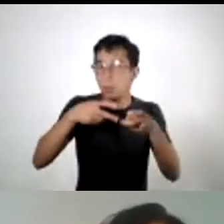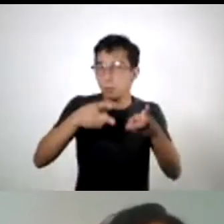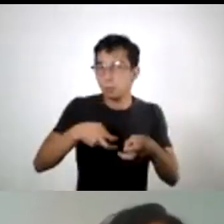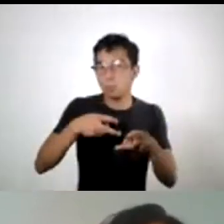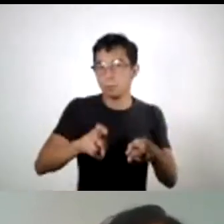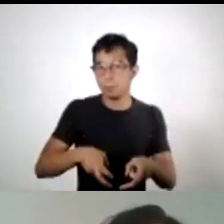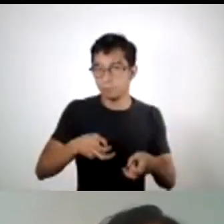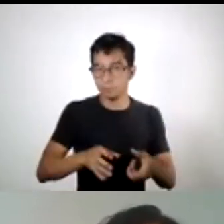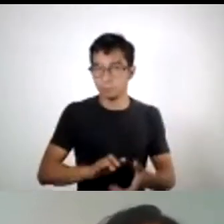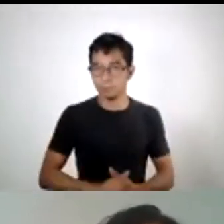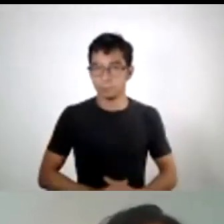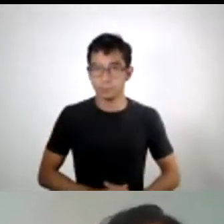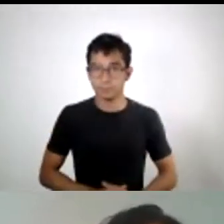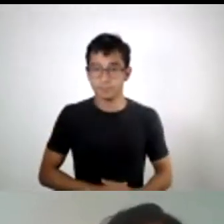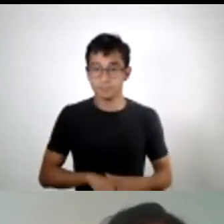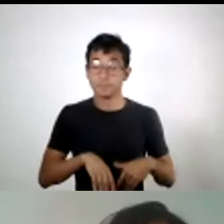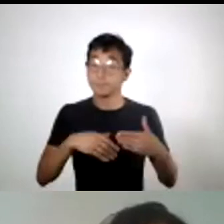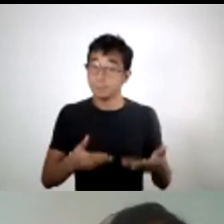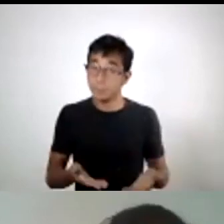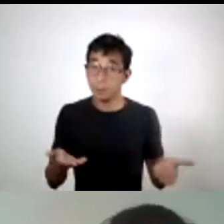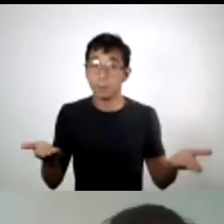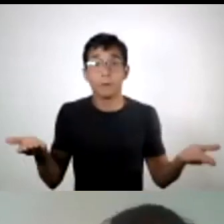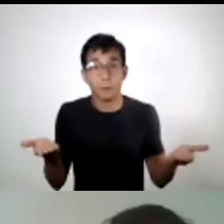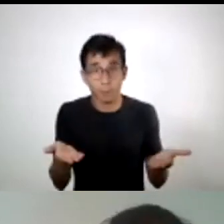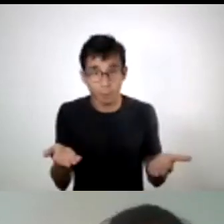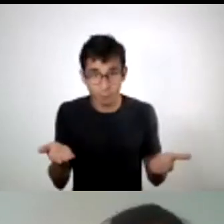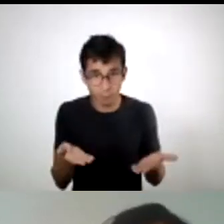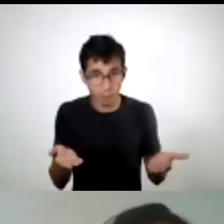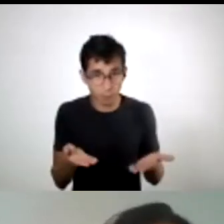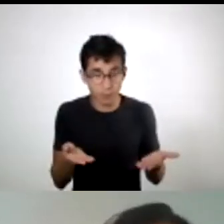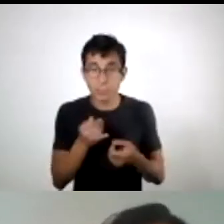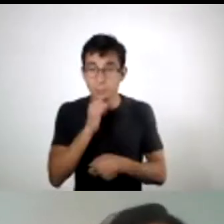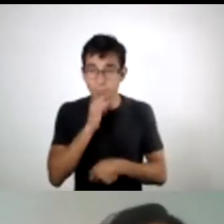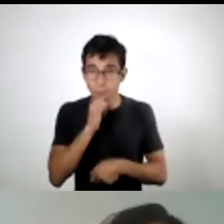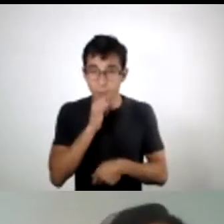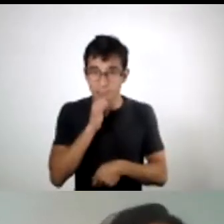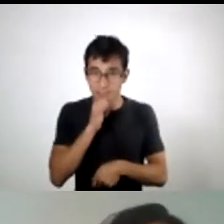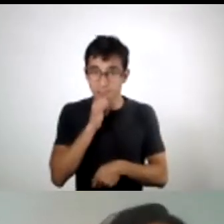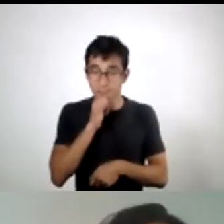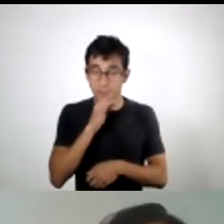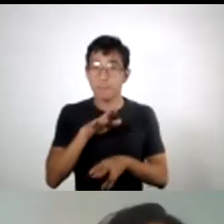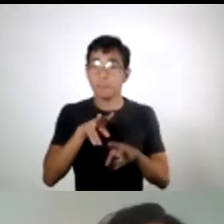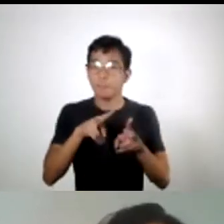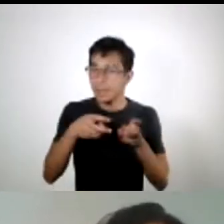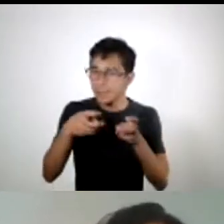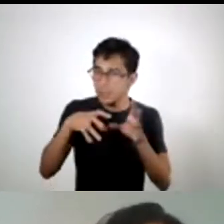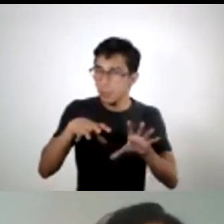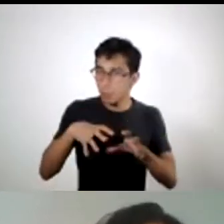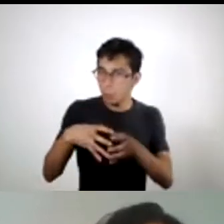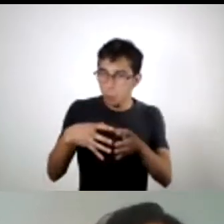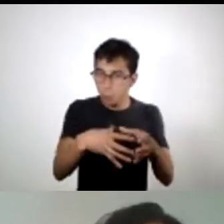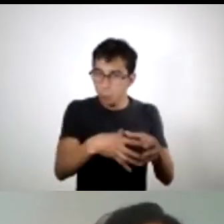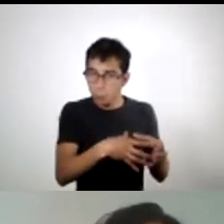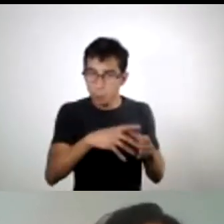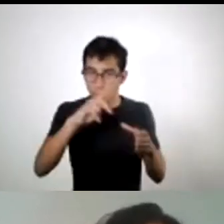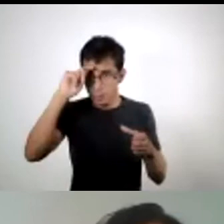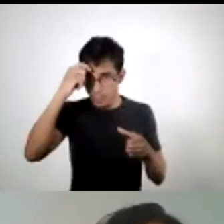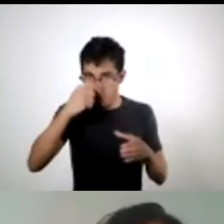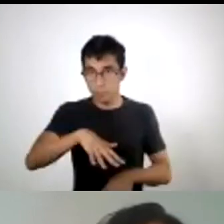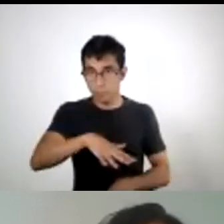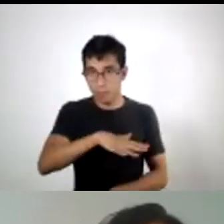você tem hoje, e a gente percebe dentro dessas comunidades aqui no Vale, que é uma